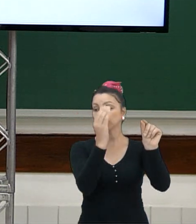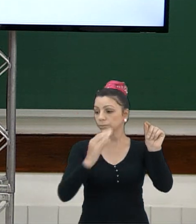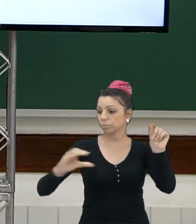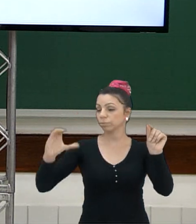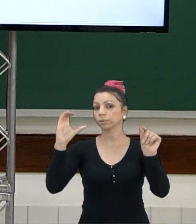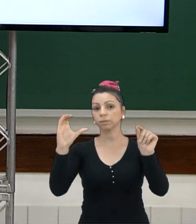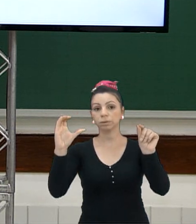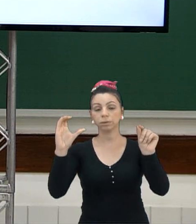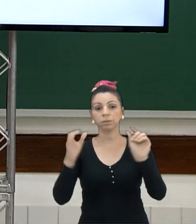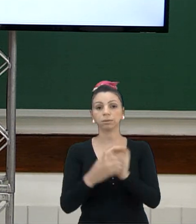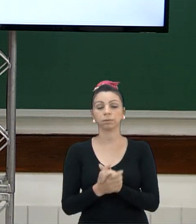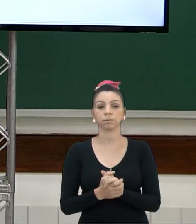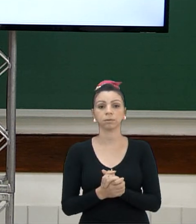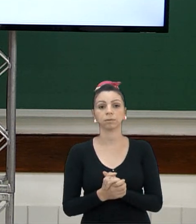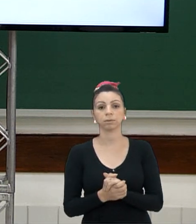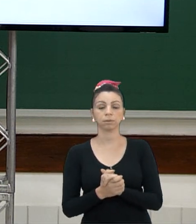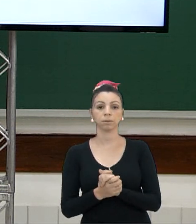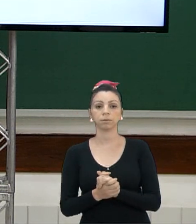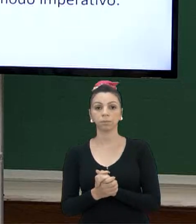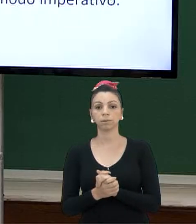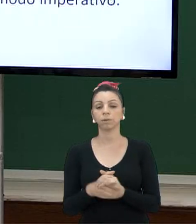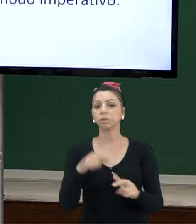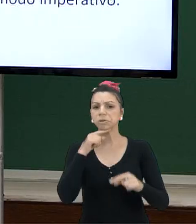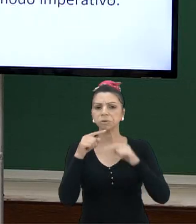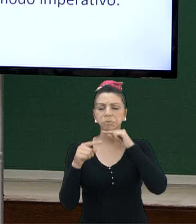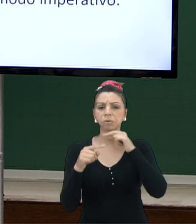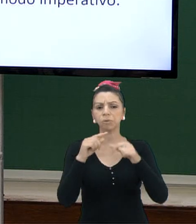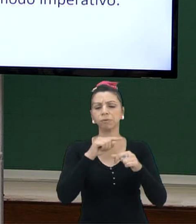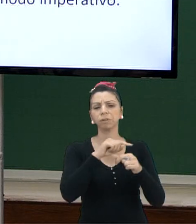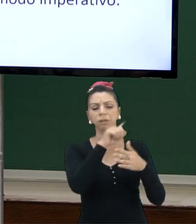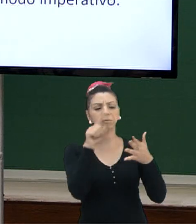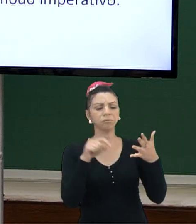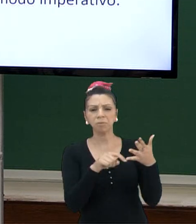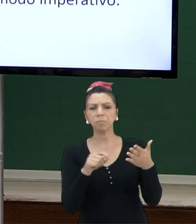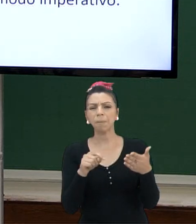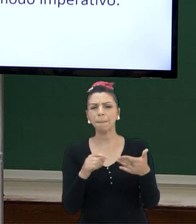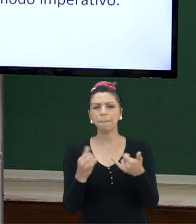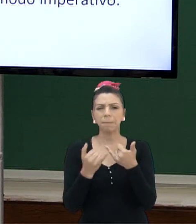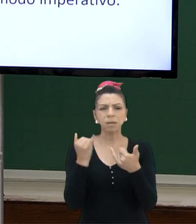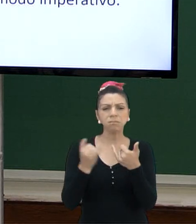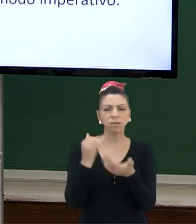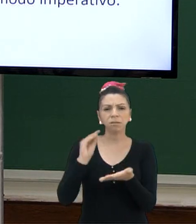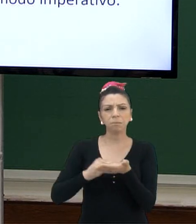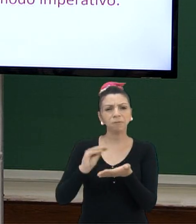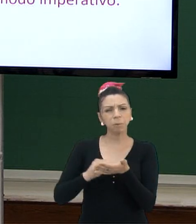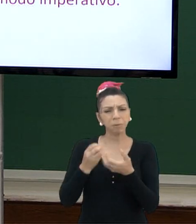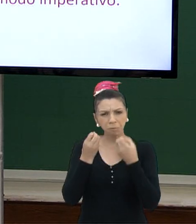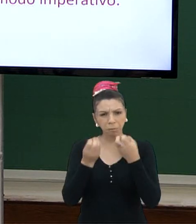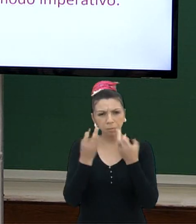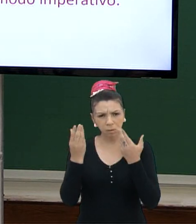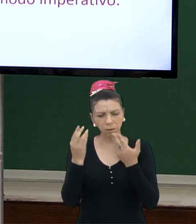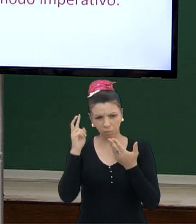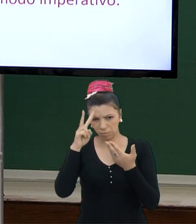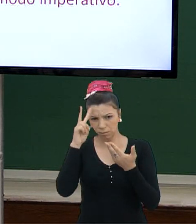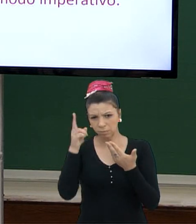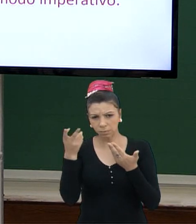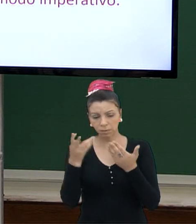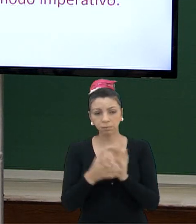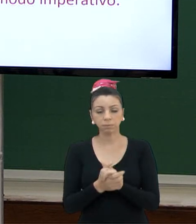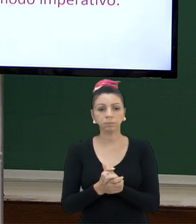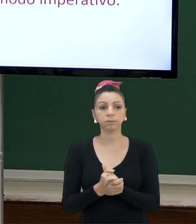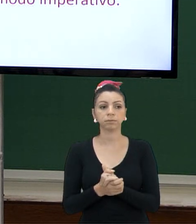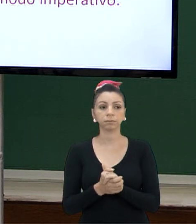modo subjuntivo e parecia que faltava alguma coisa? Isso é interessante a gente lembrar. Claro que o